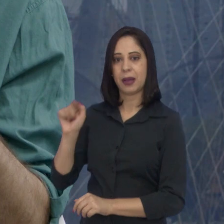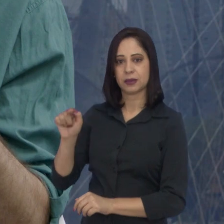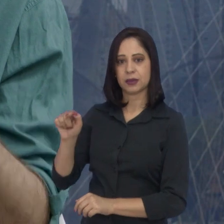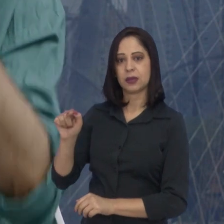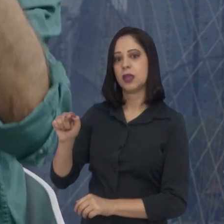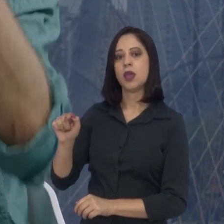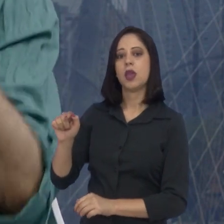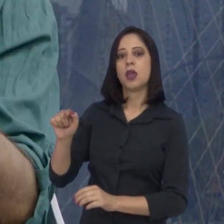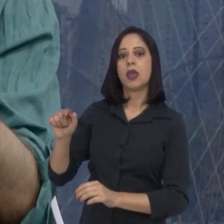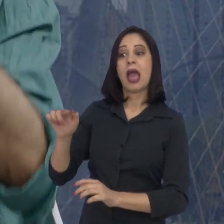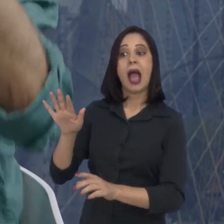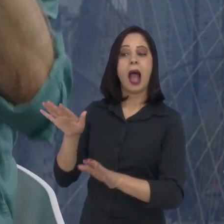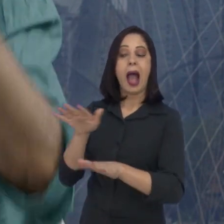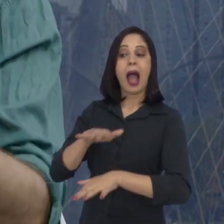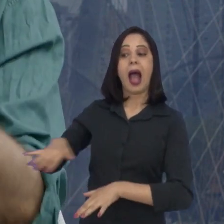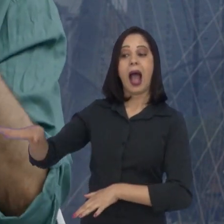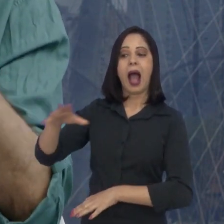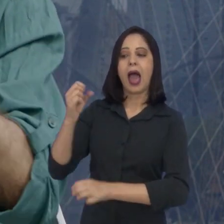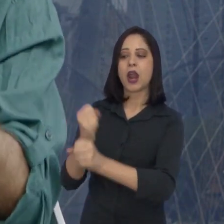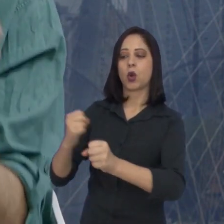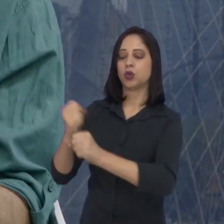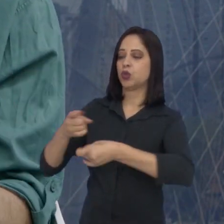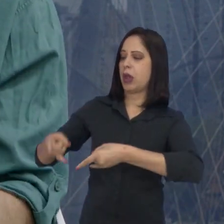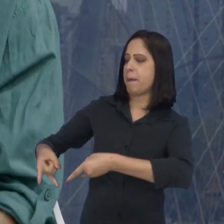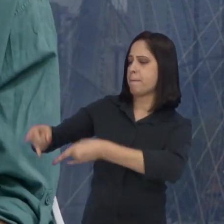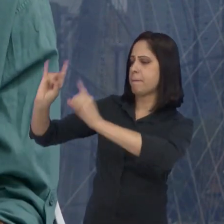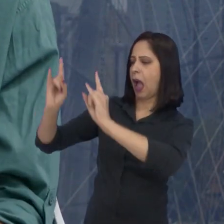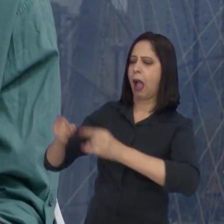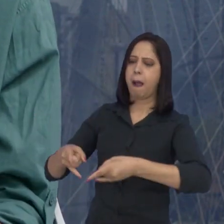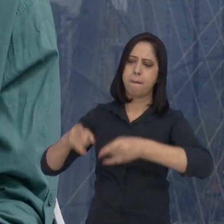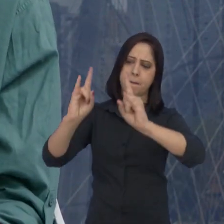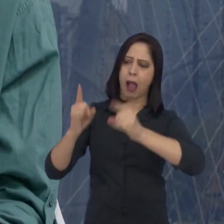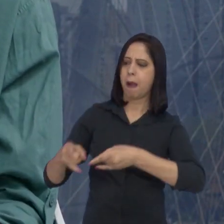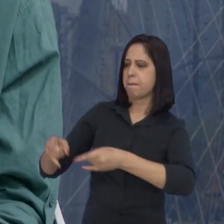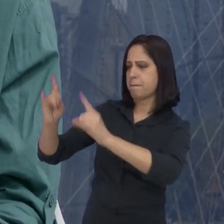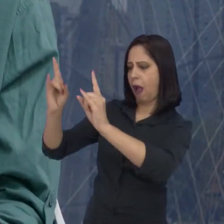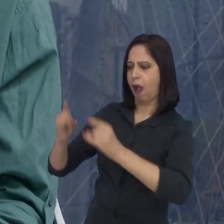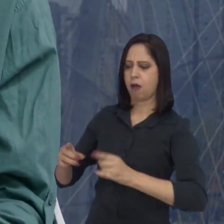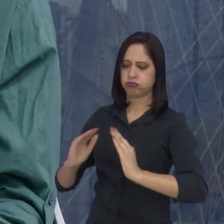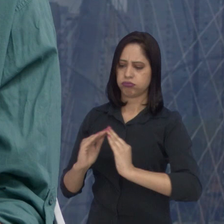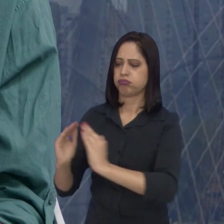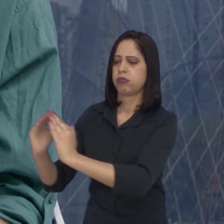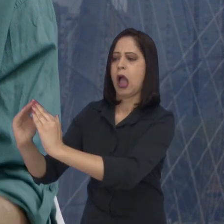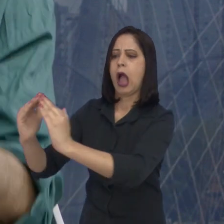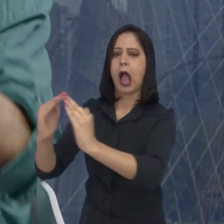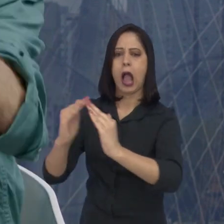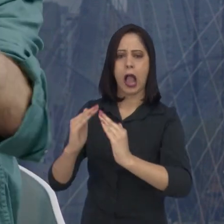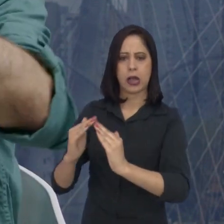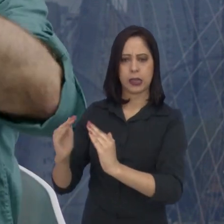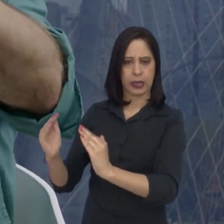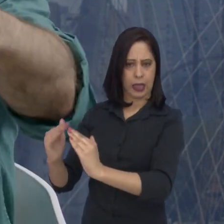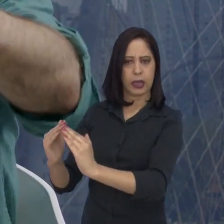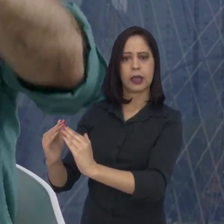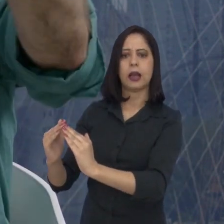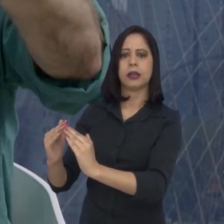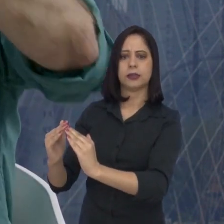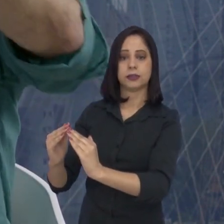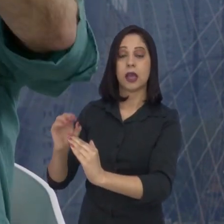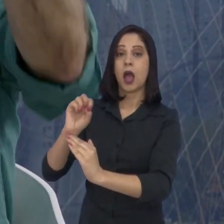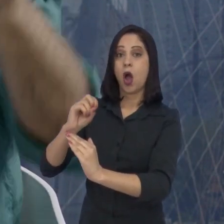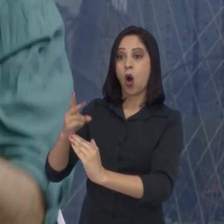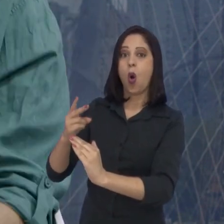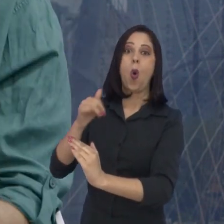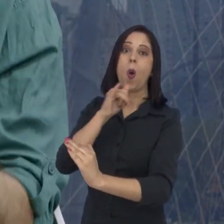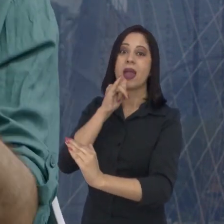construção civil, construção de prédios de apartamento, vou substituir por essa palavra, né? Ou então loteamentos